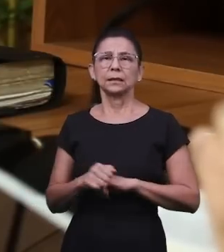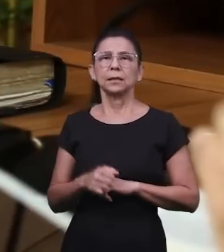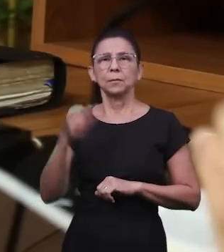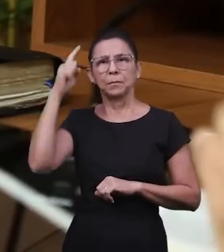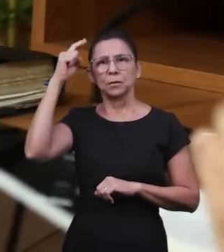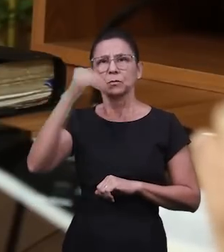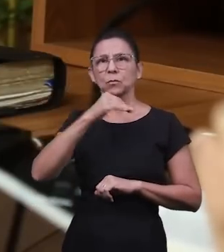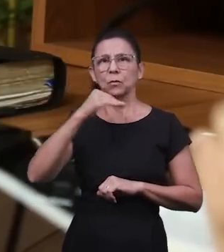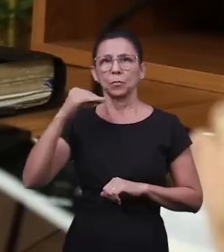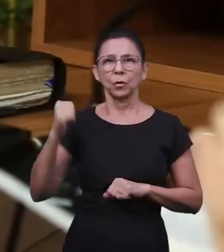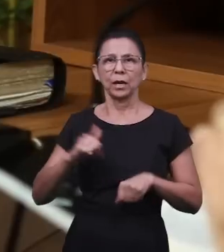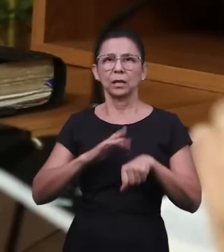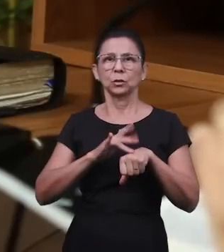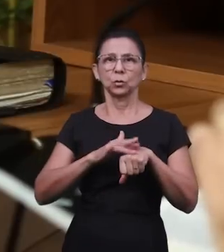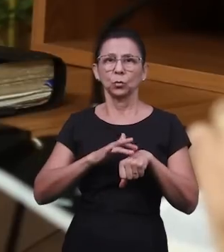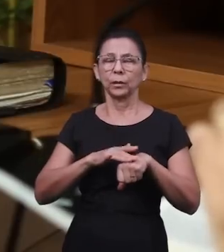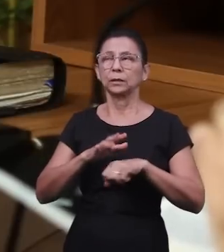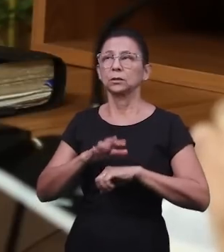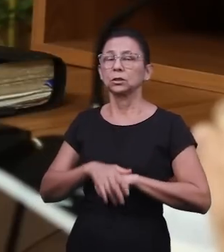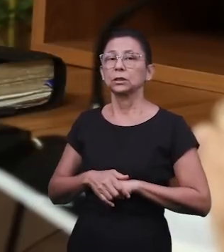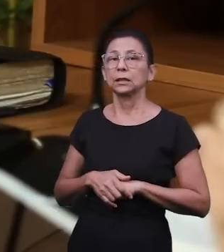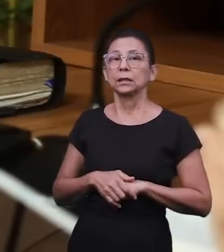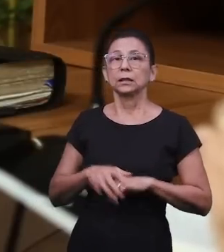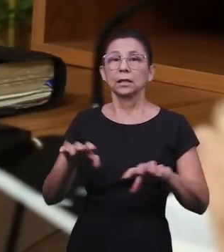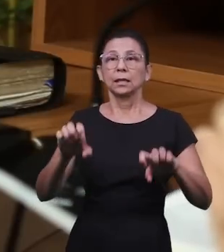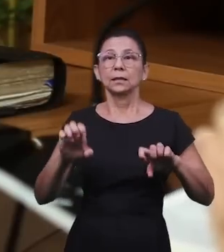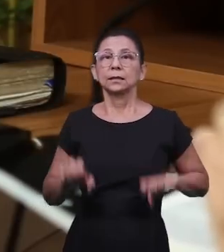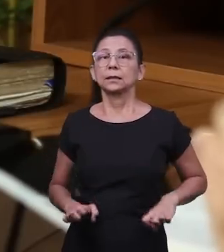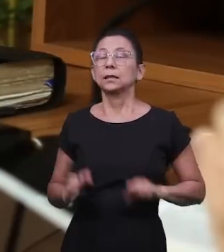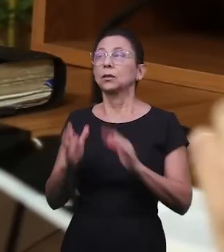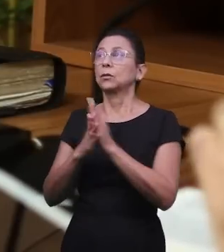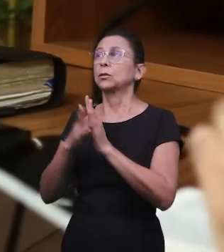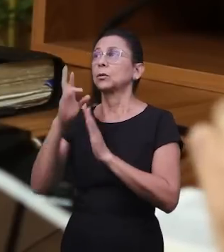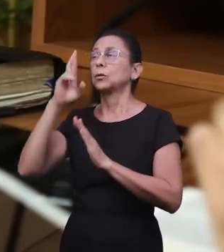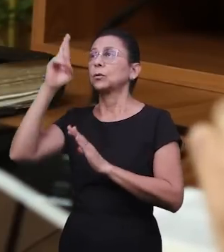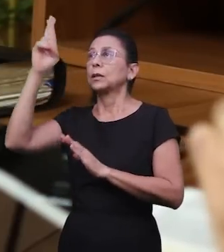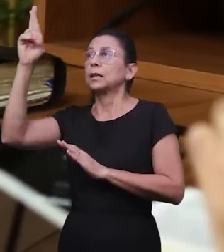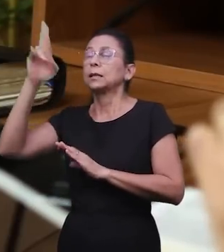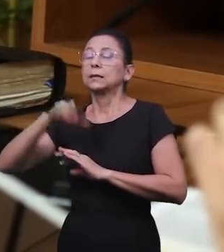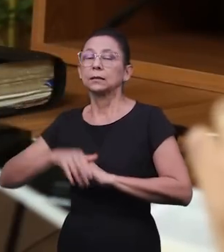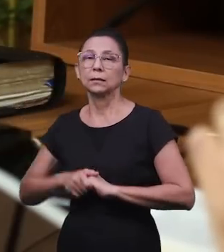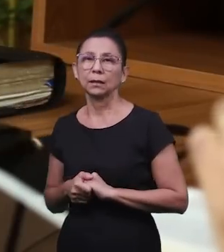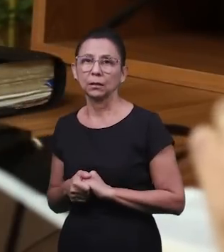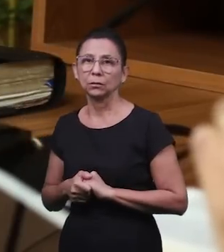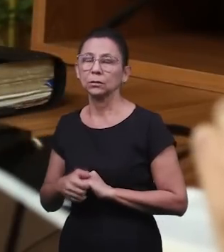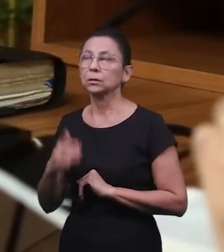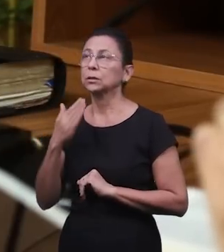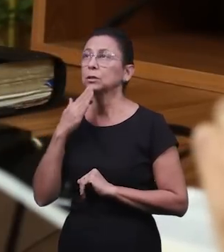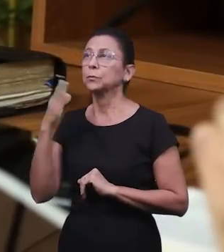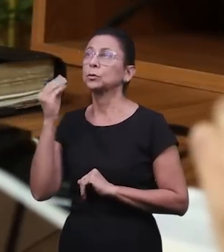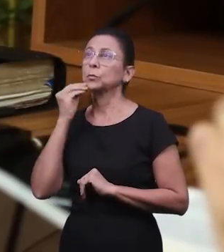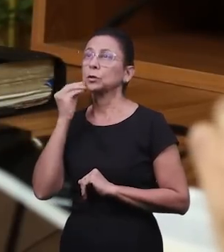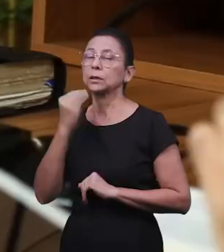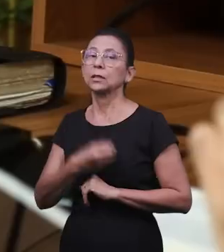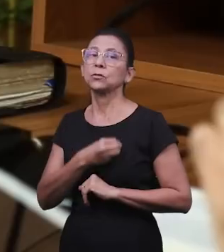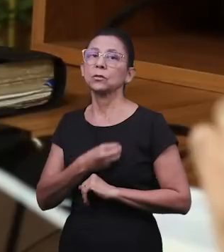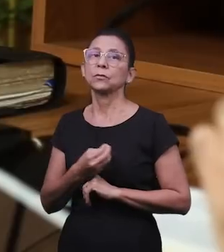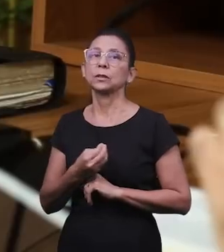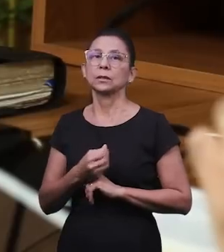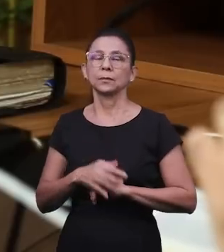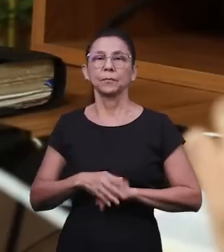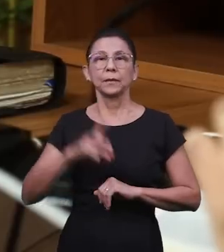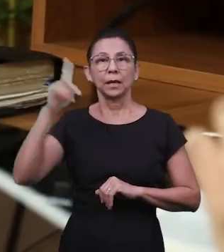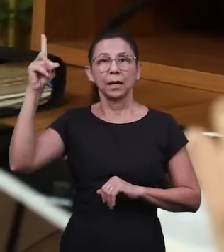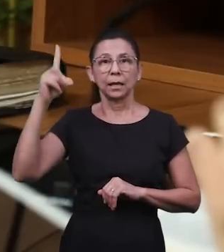vida. Teve Manassés nessa época. Mas Manassés, ele foi preso, amarrado sob correntes, levado,